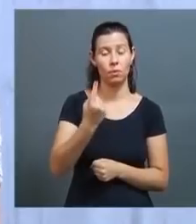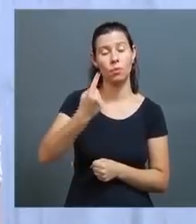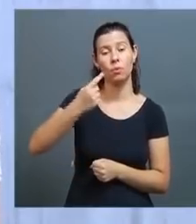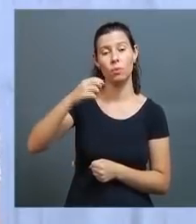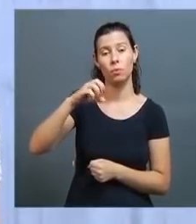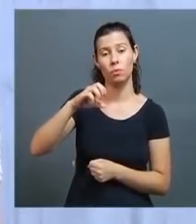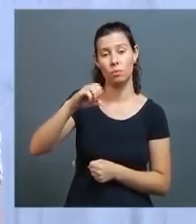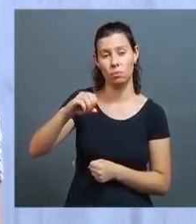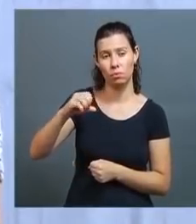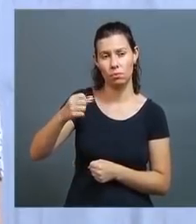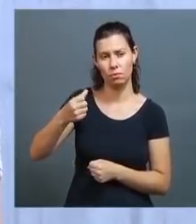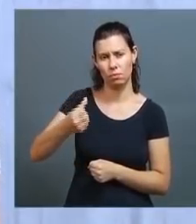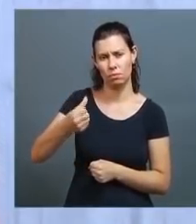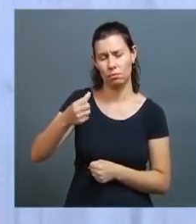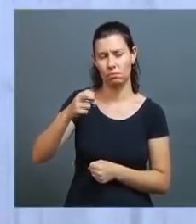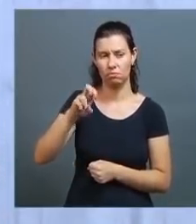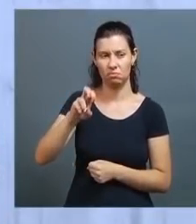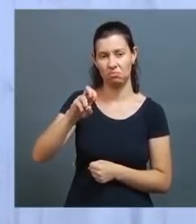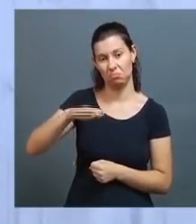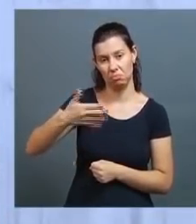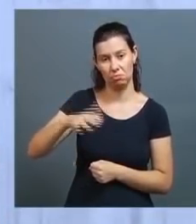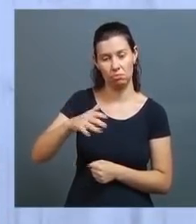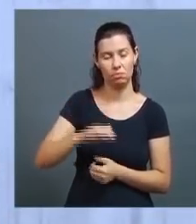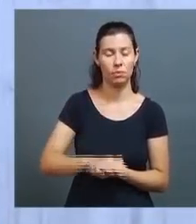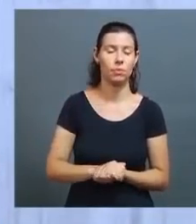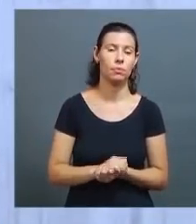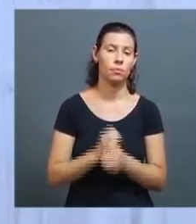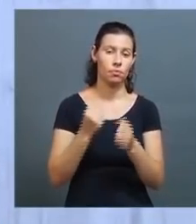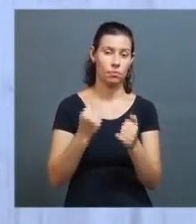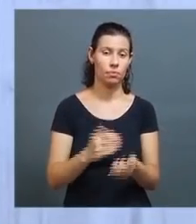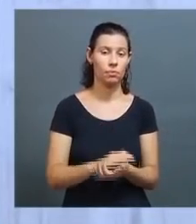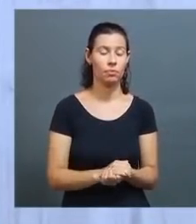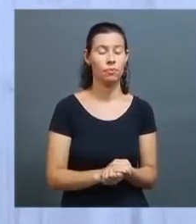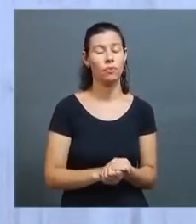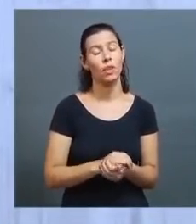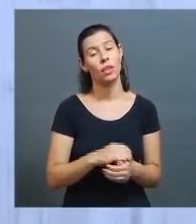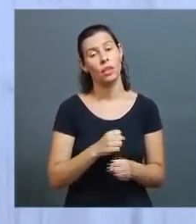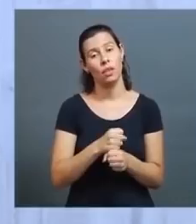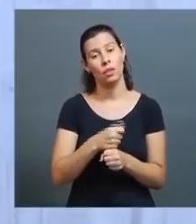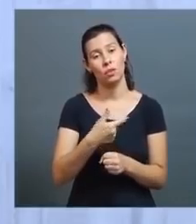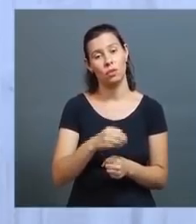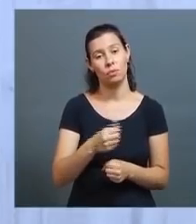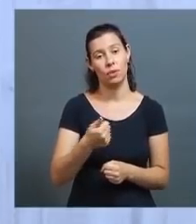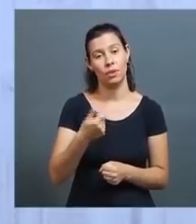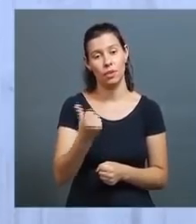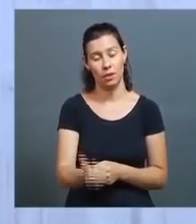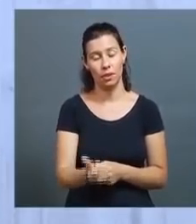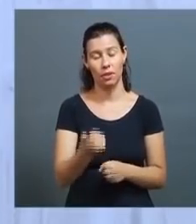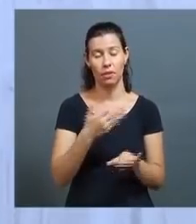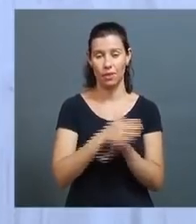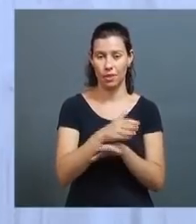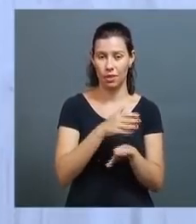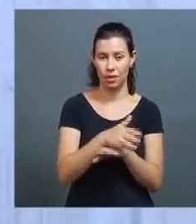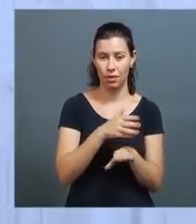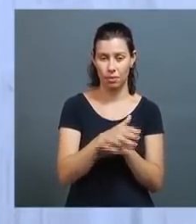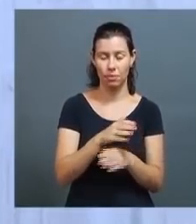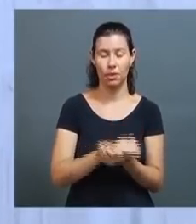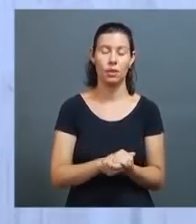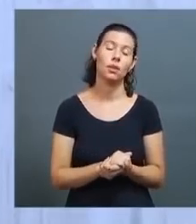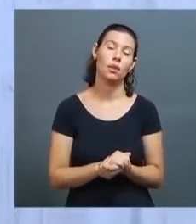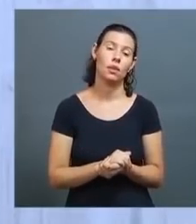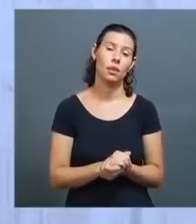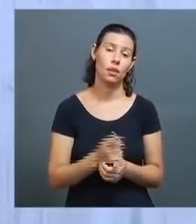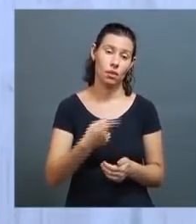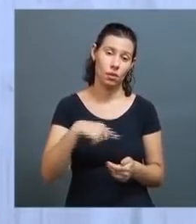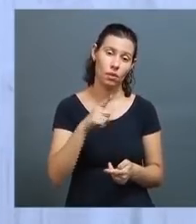neurologia infantil. Então, foi feita uma capacitação em 2016, né? 2015, 2016, a gente conseguiu fazer uma